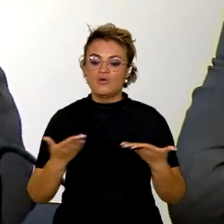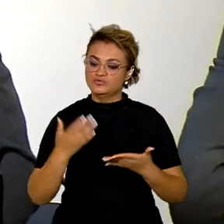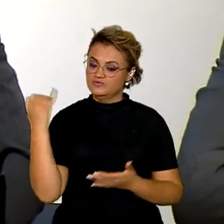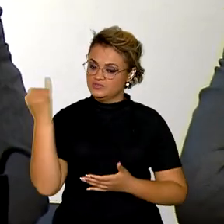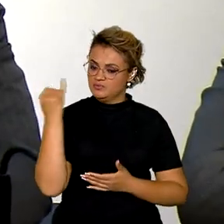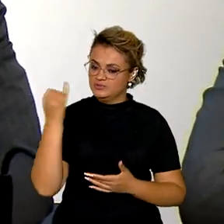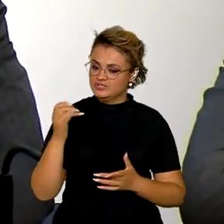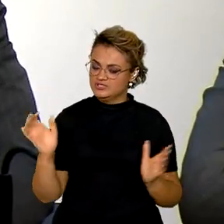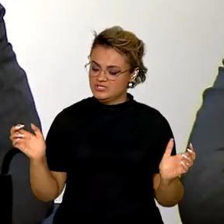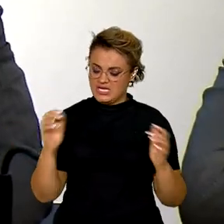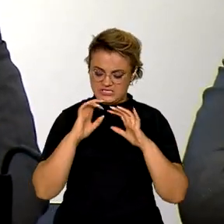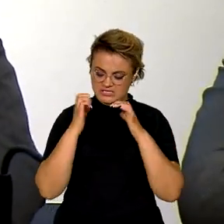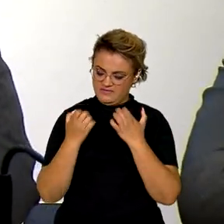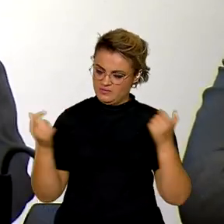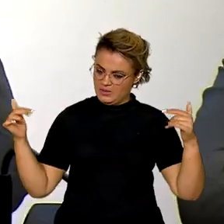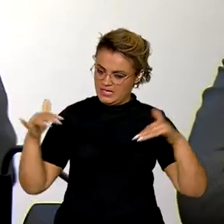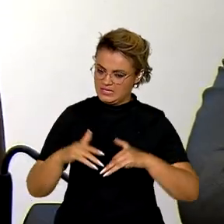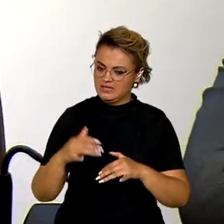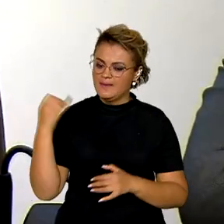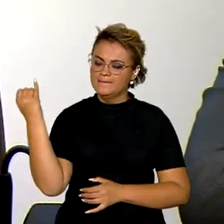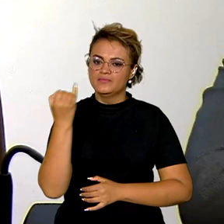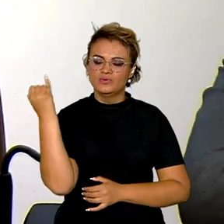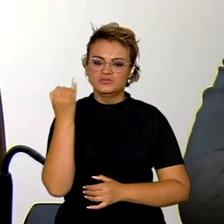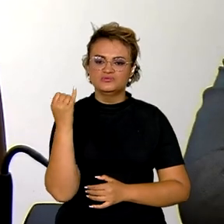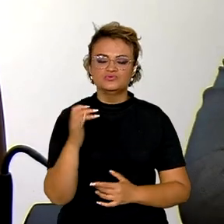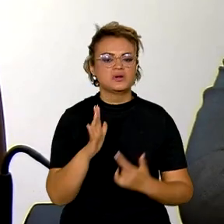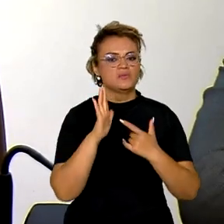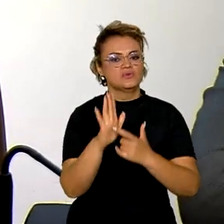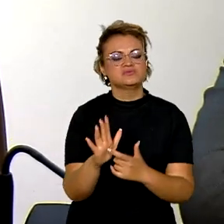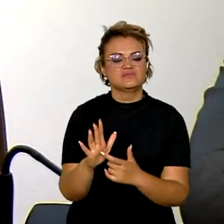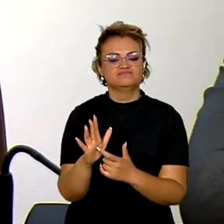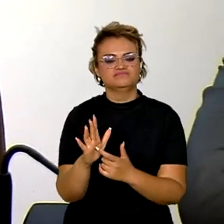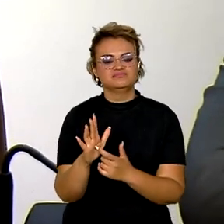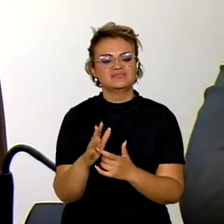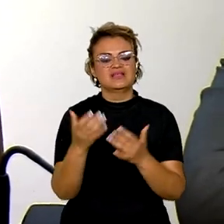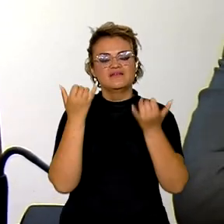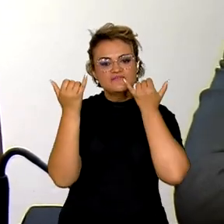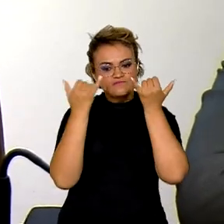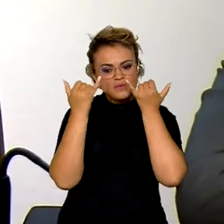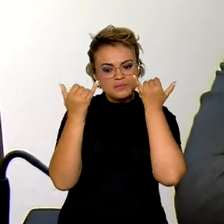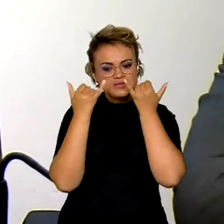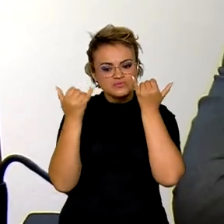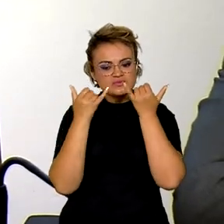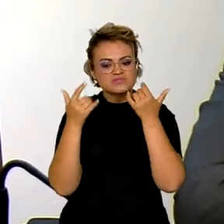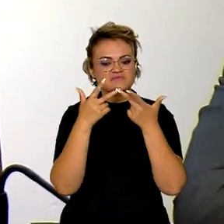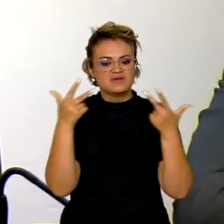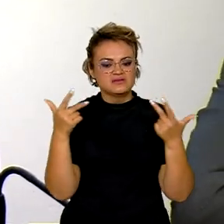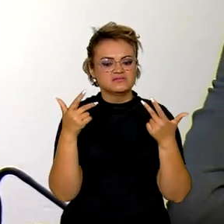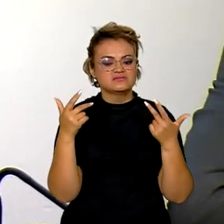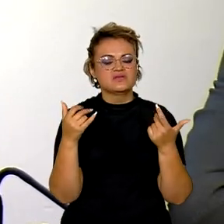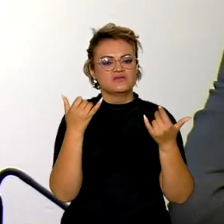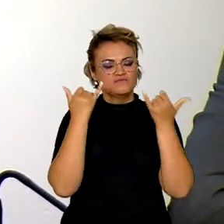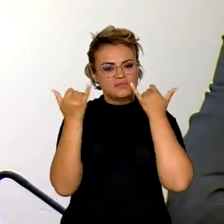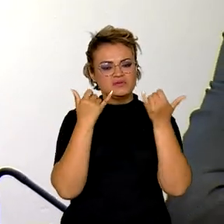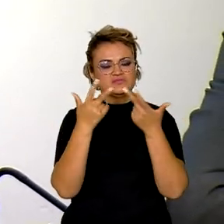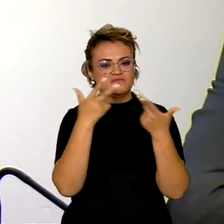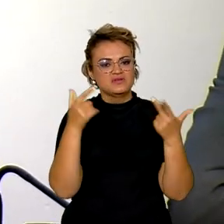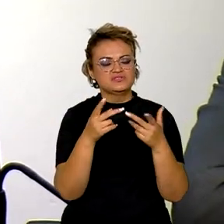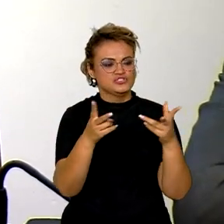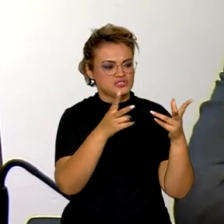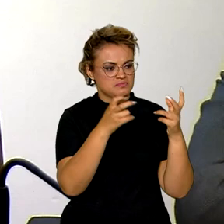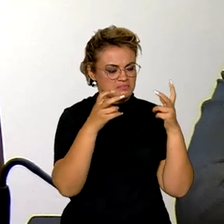evento como esse para trazermos dados e evidências, né, da